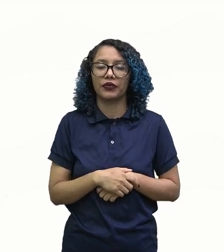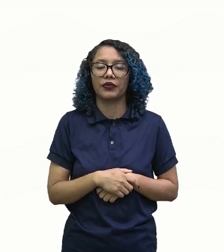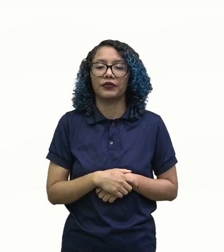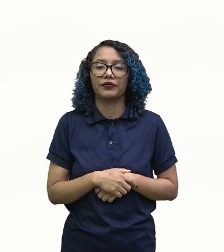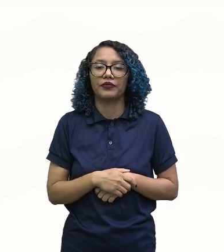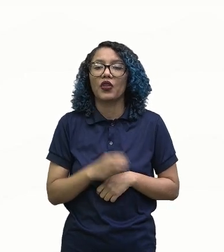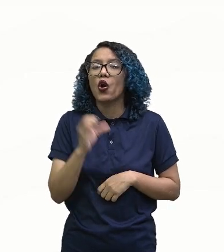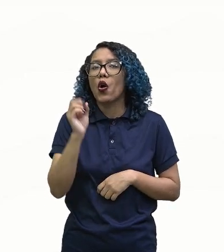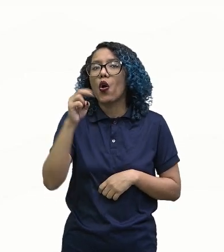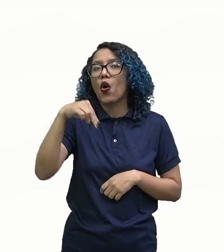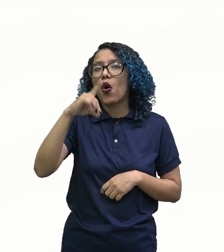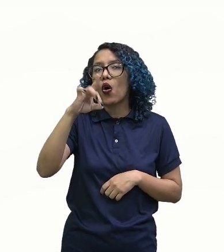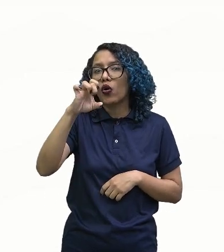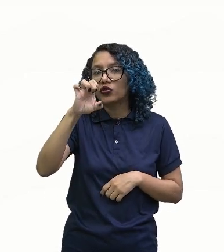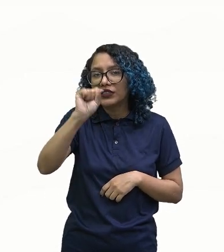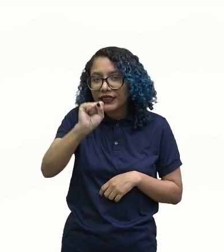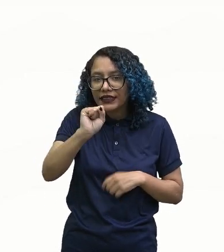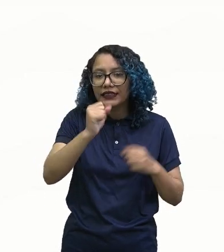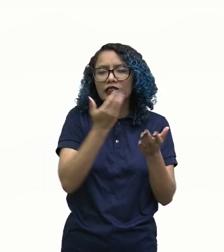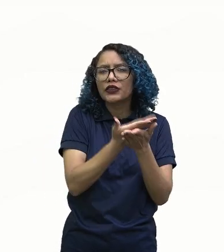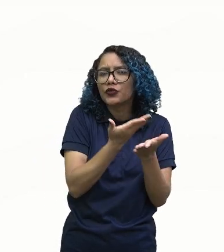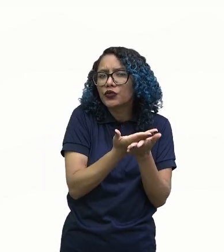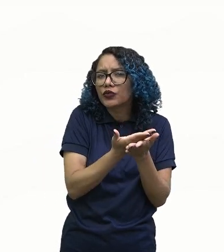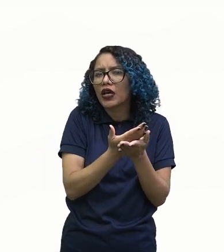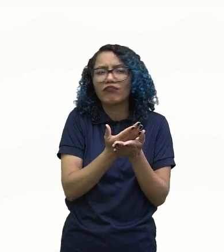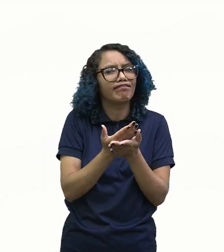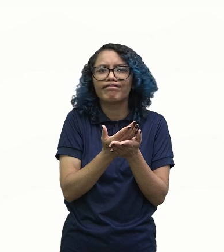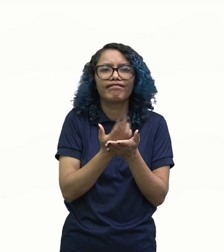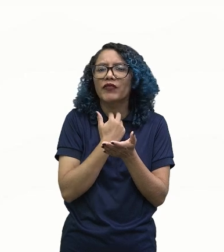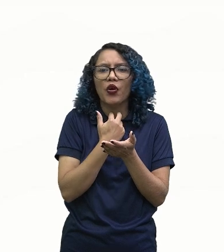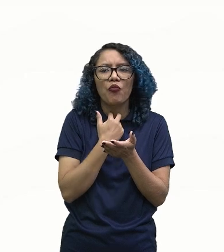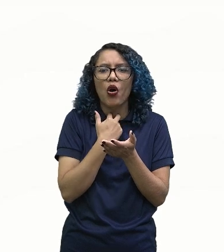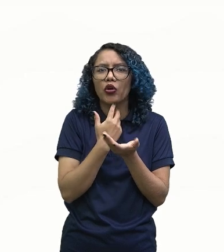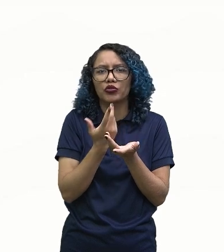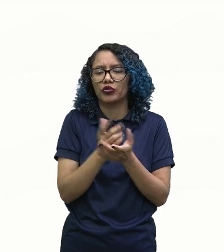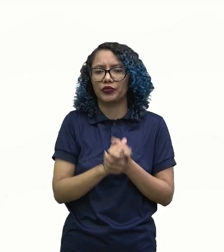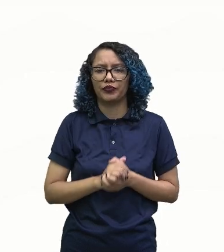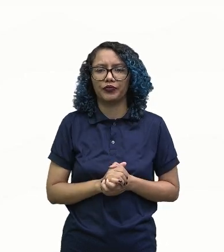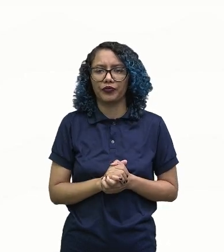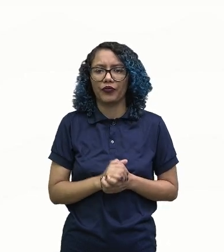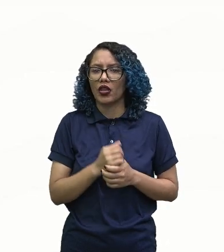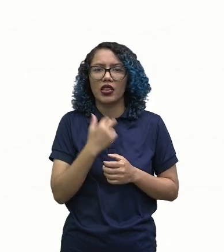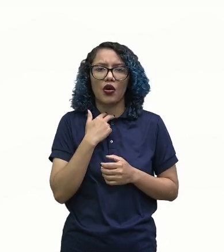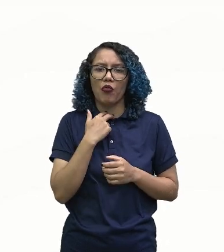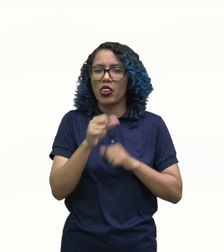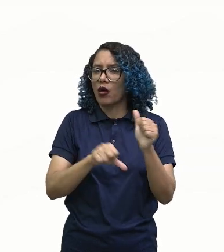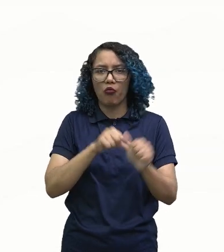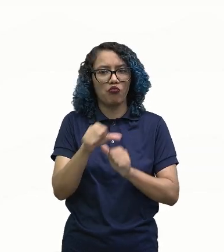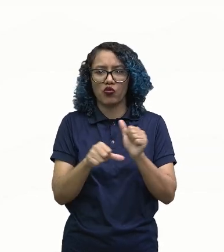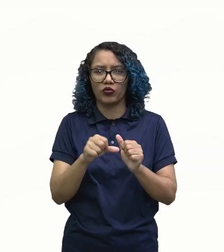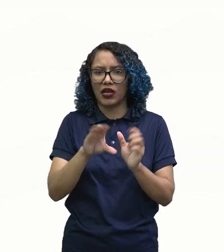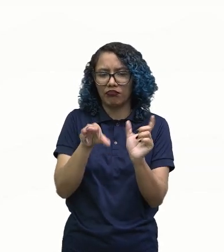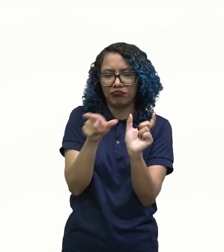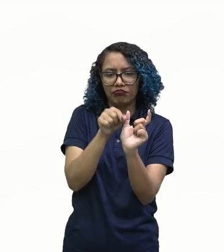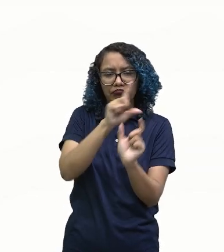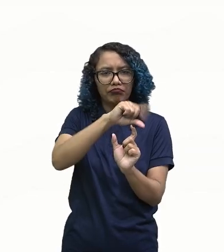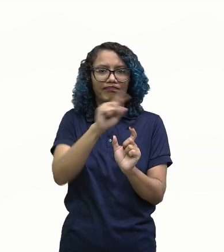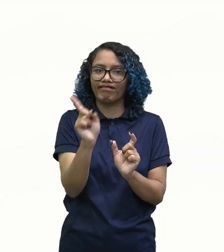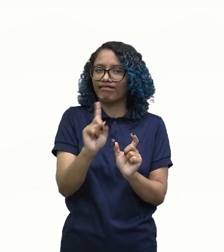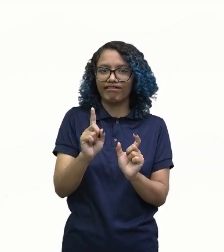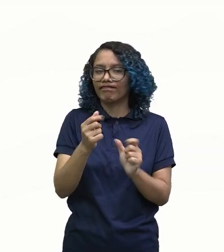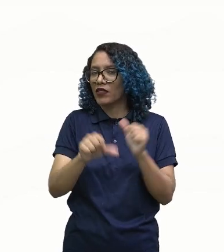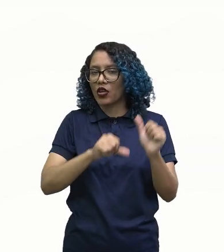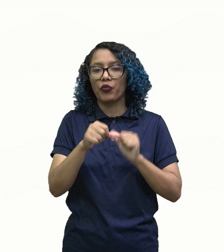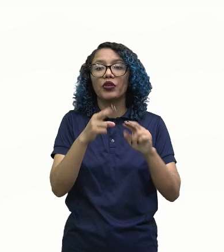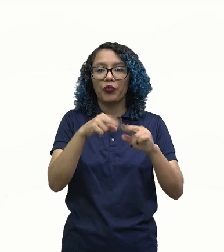onde estudo, por exemplo, existem pessoas bacanas. Veja que não tem como flexionar, ok? Por